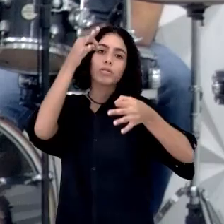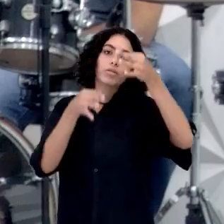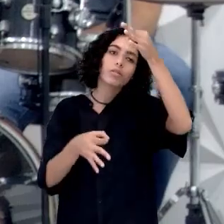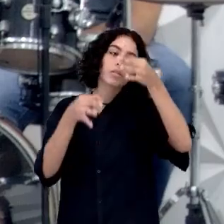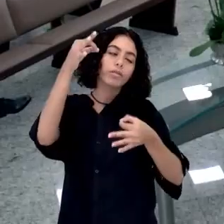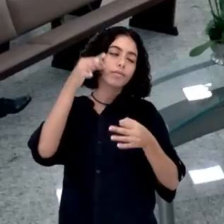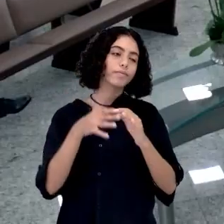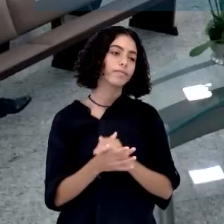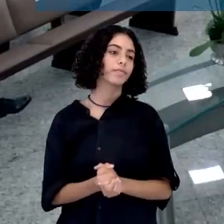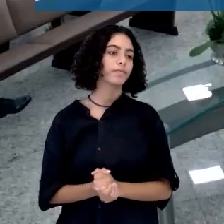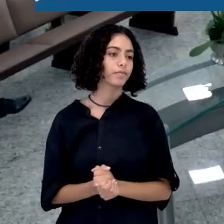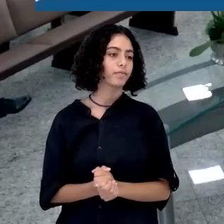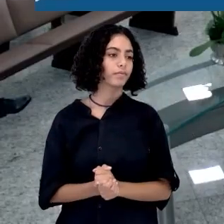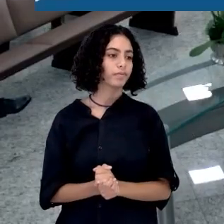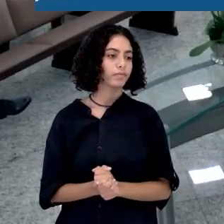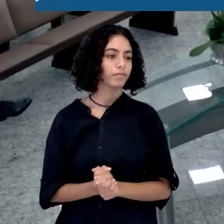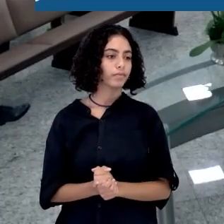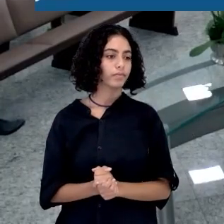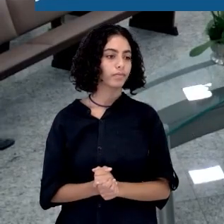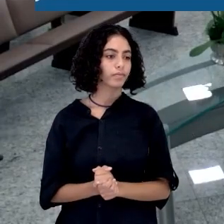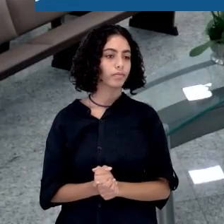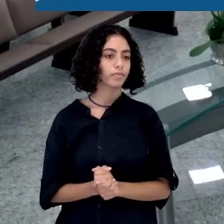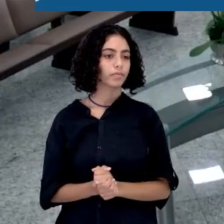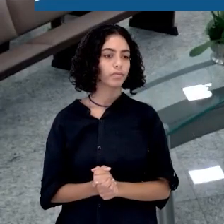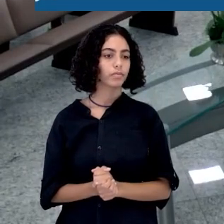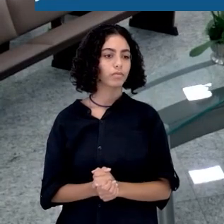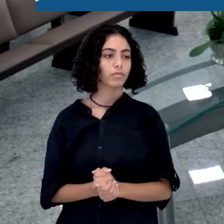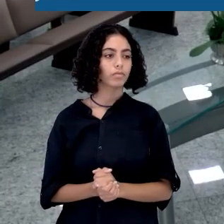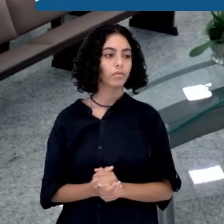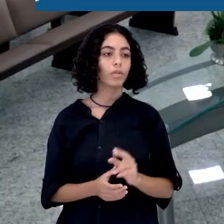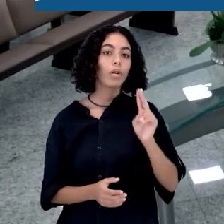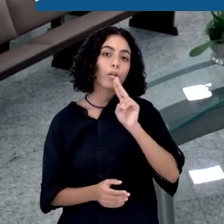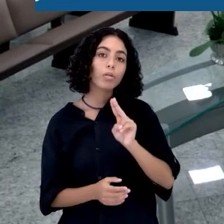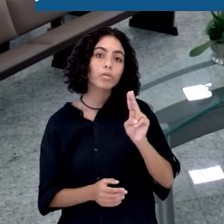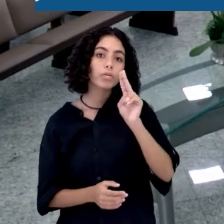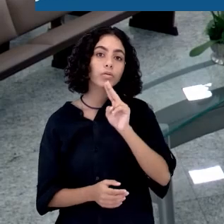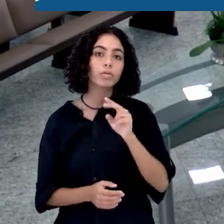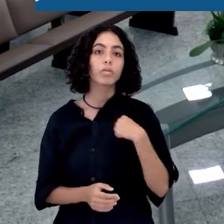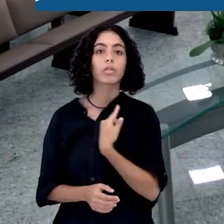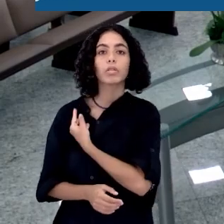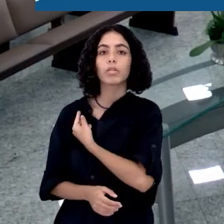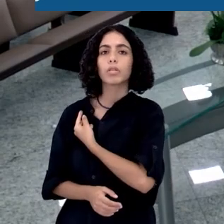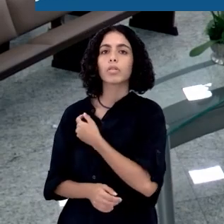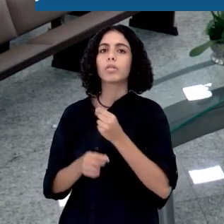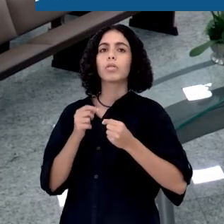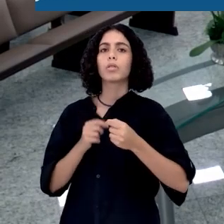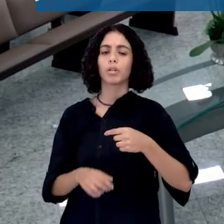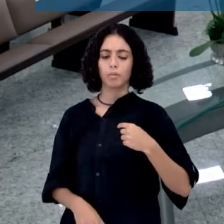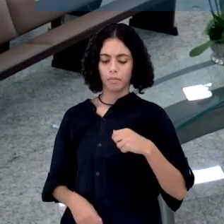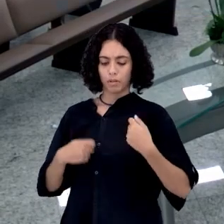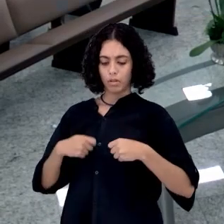A partir do fato de que precisamos ser justos diante de Deus, diante de uma